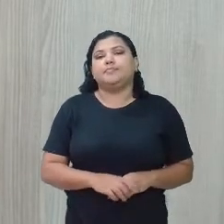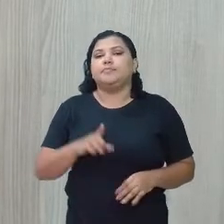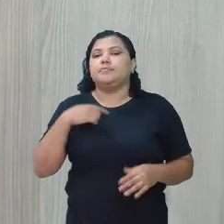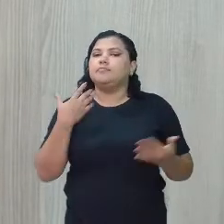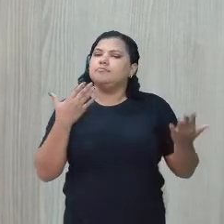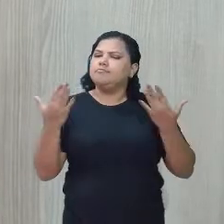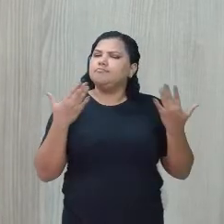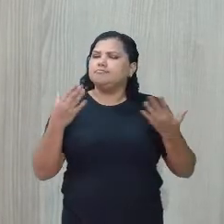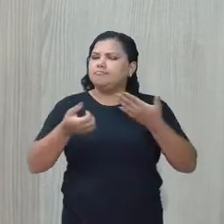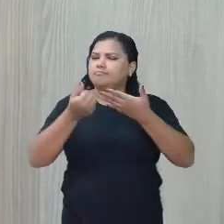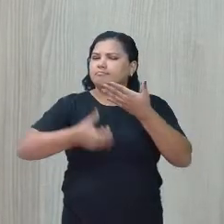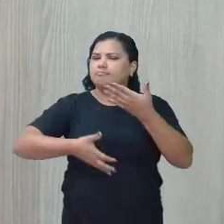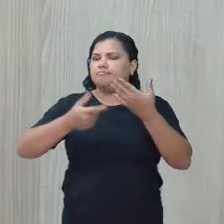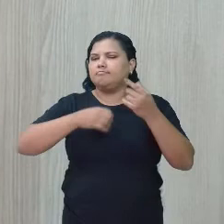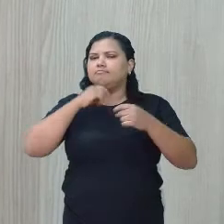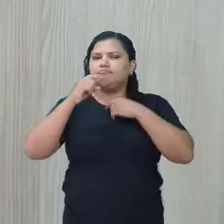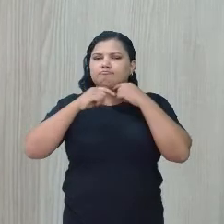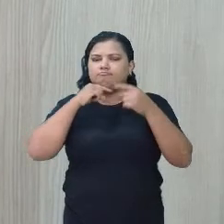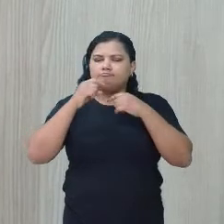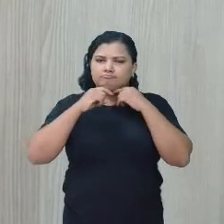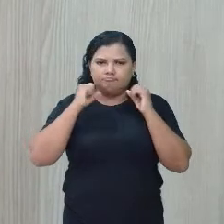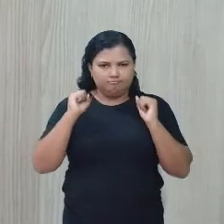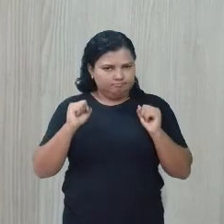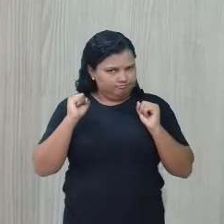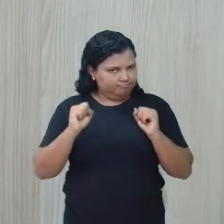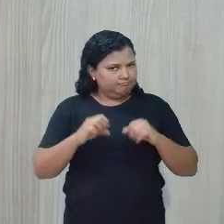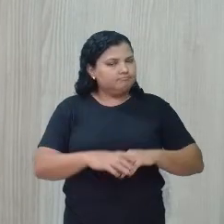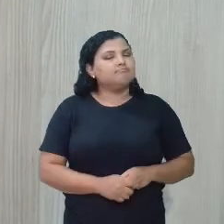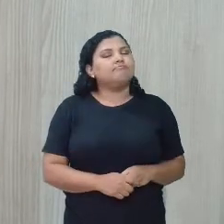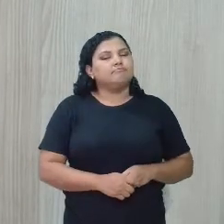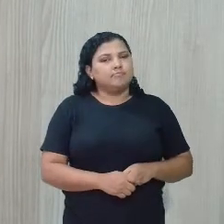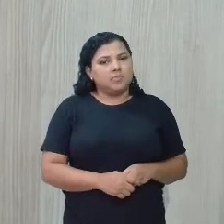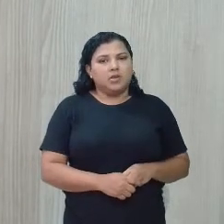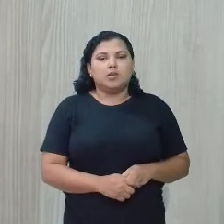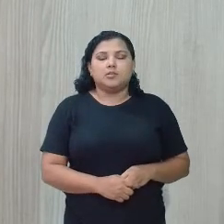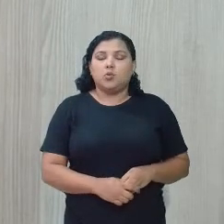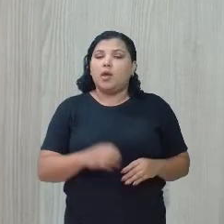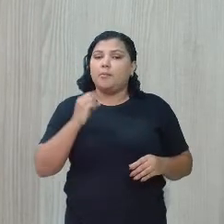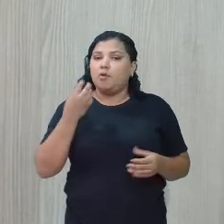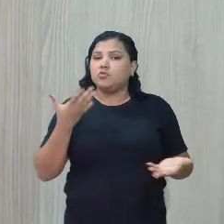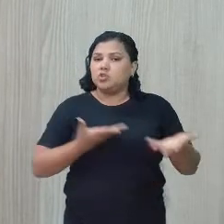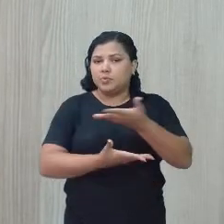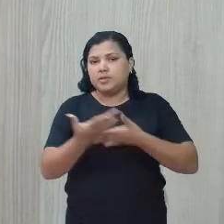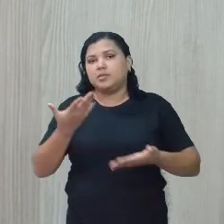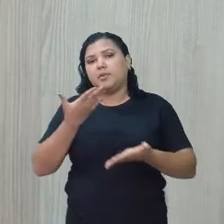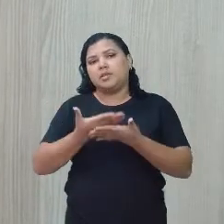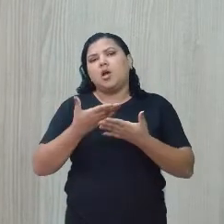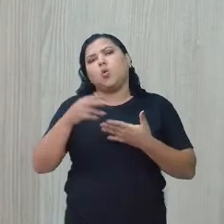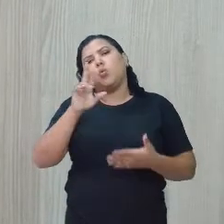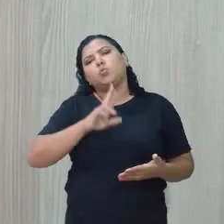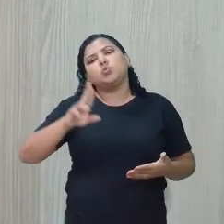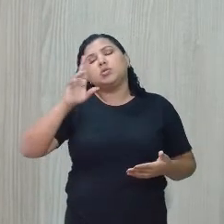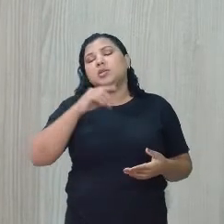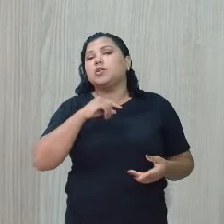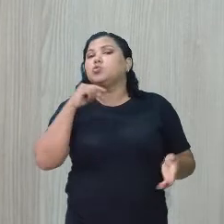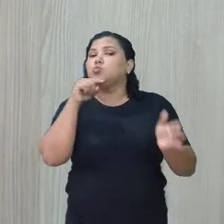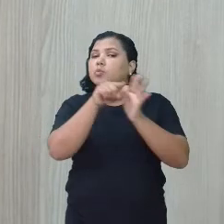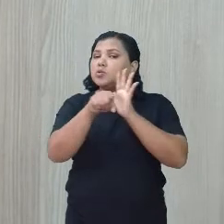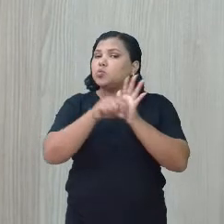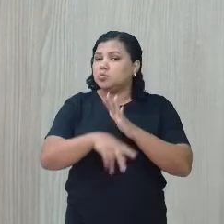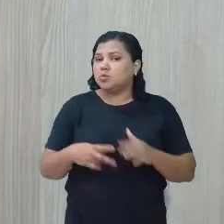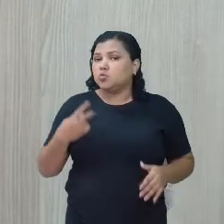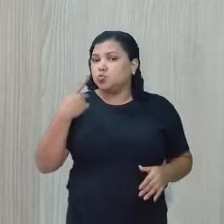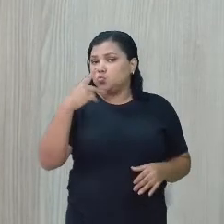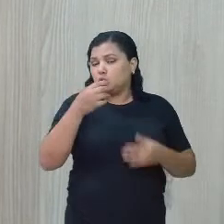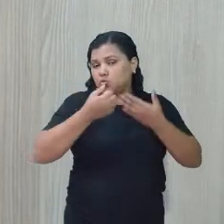os comentários e as dúvidas de vocês. A ideia é que a gente consiga trazer a interatividade para a aula, utilizando das perguntas, né, dos comentários